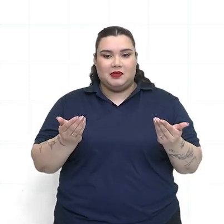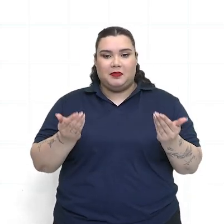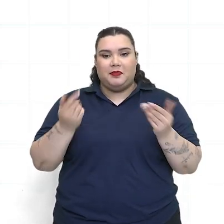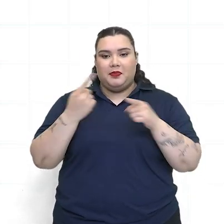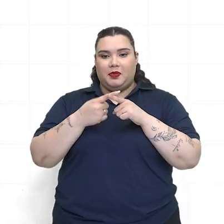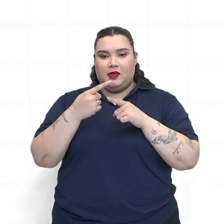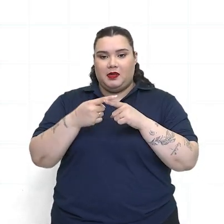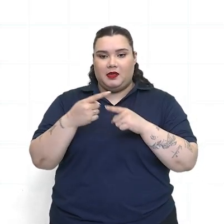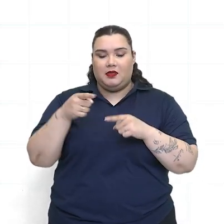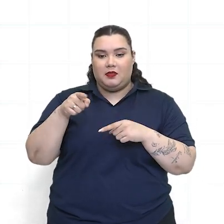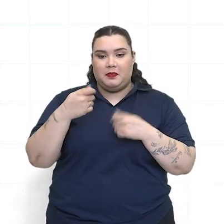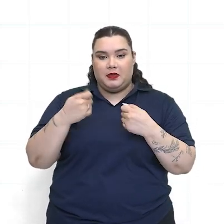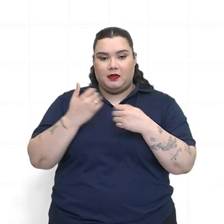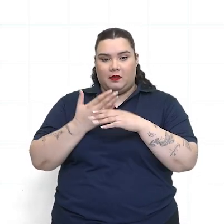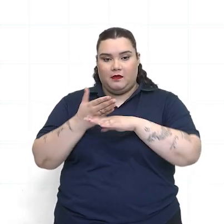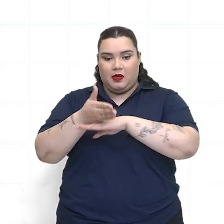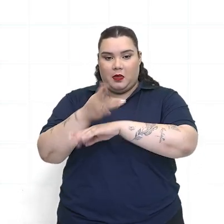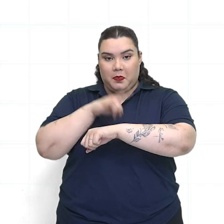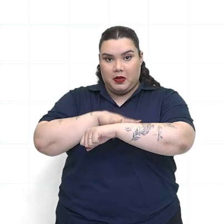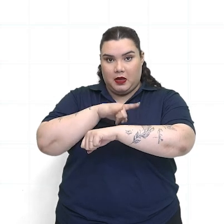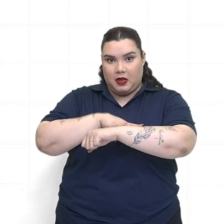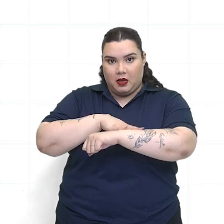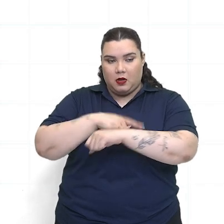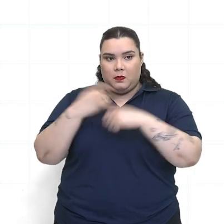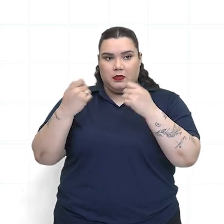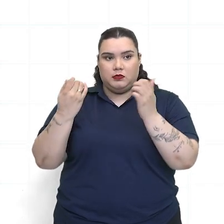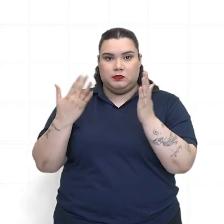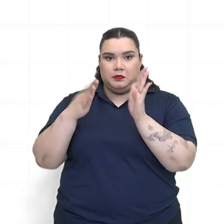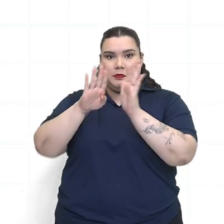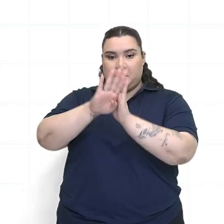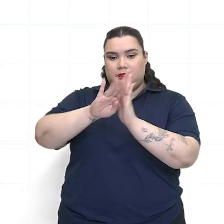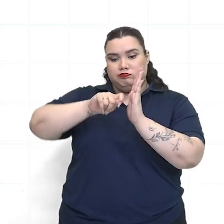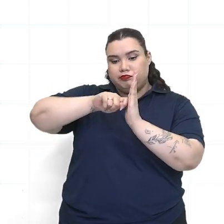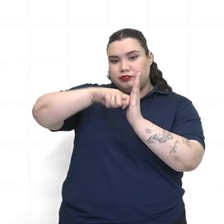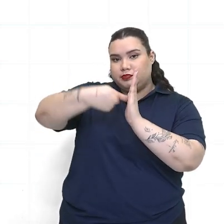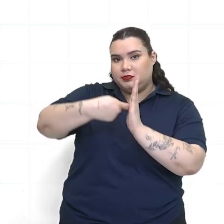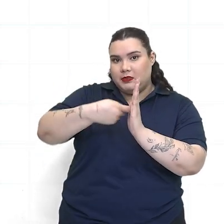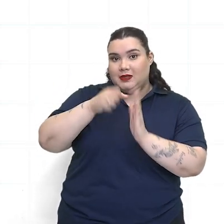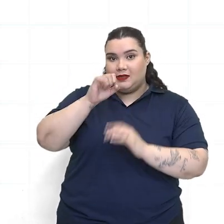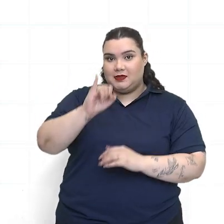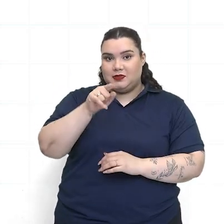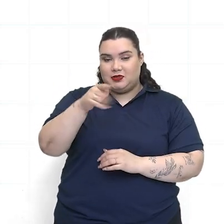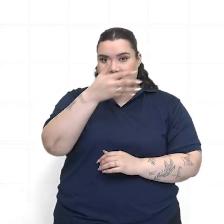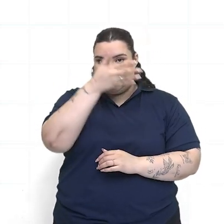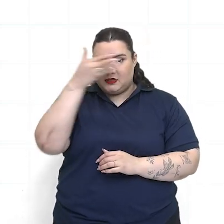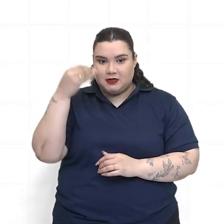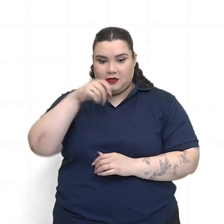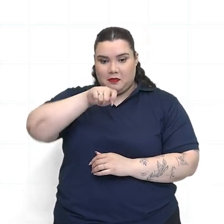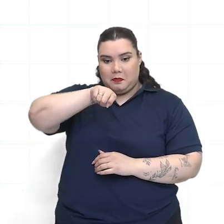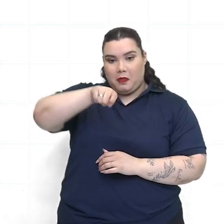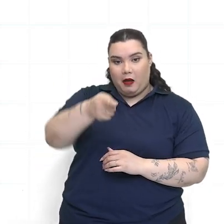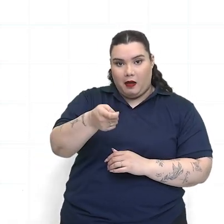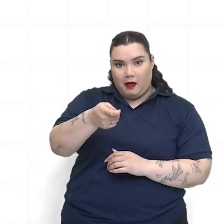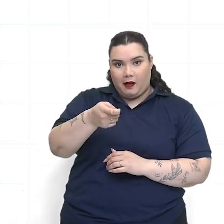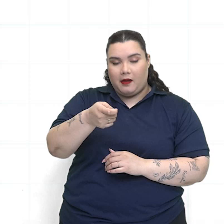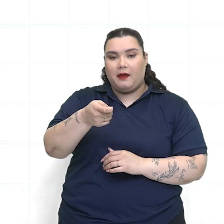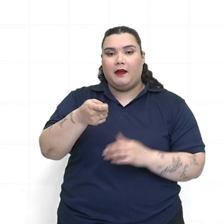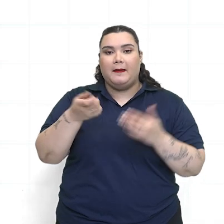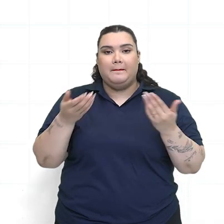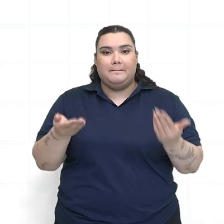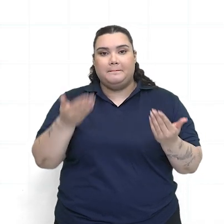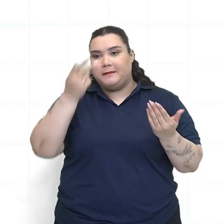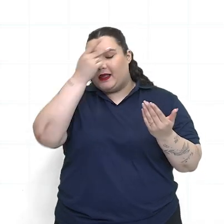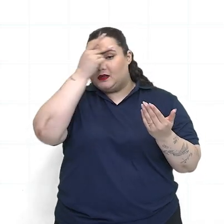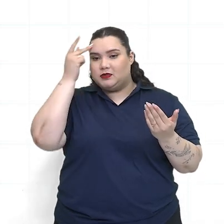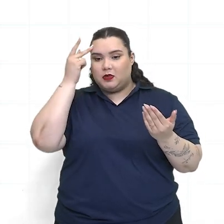você vai ao banheiro, você deve o quê? Trancar. E aí você fica... Se você esqueceu de trancar a porta, e aí,